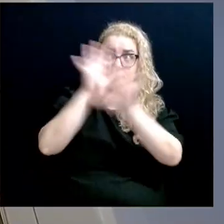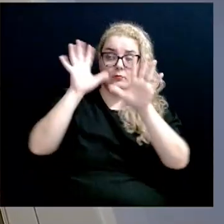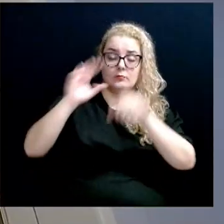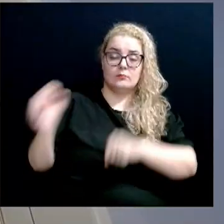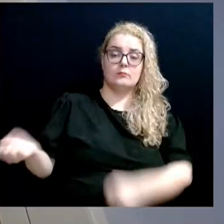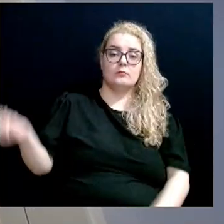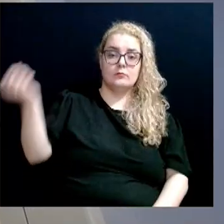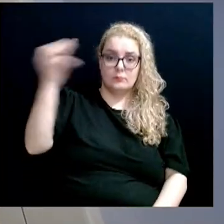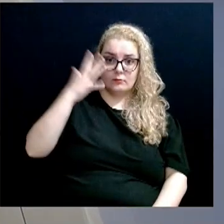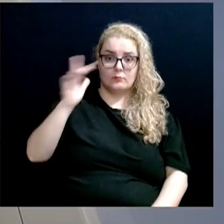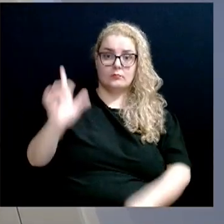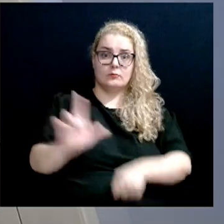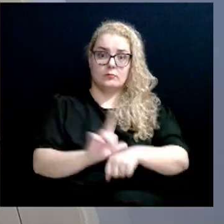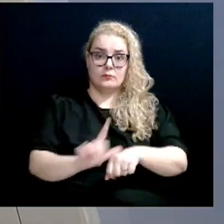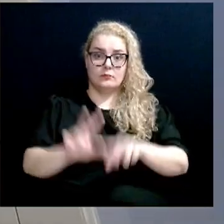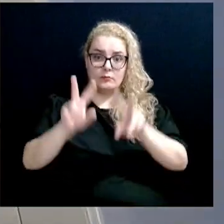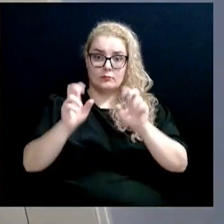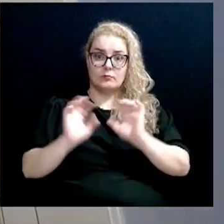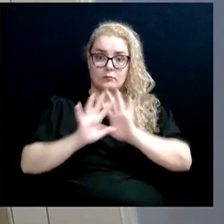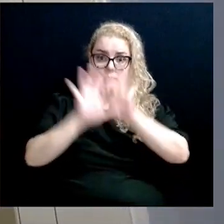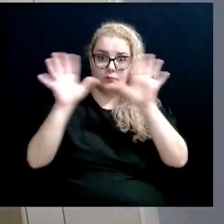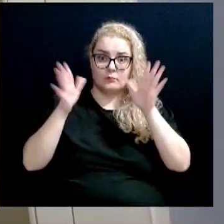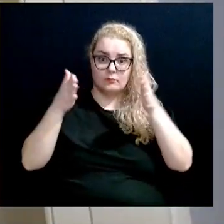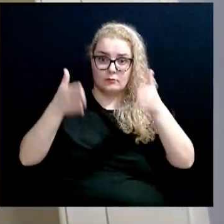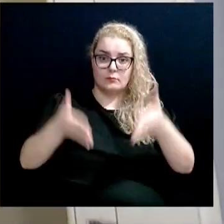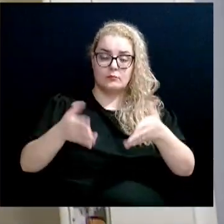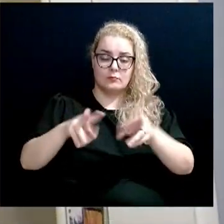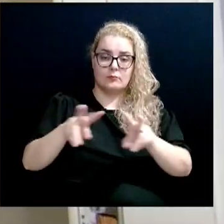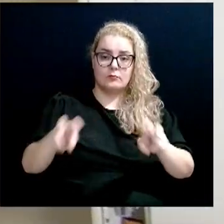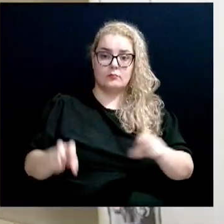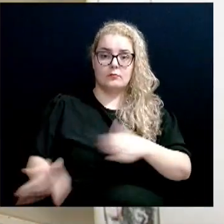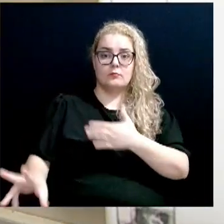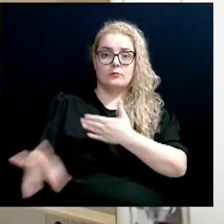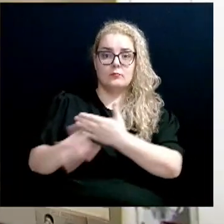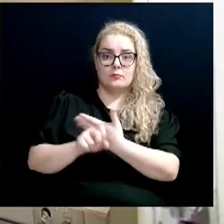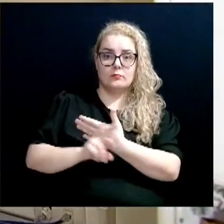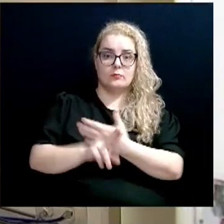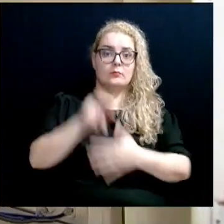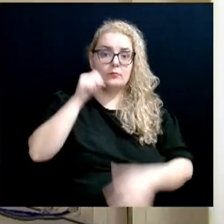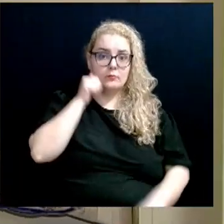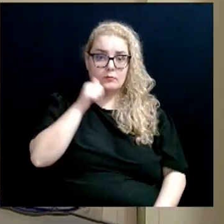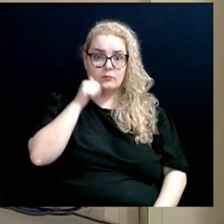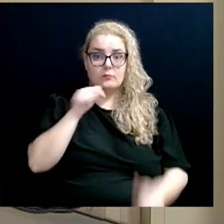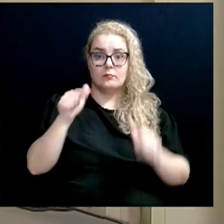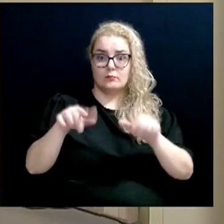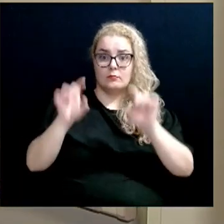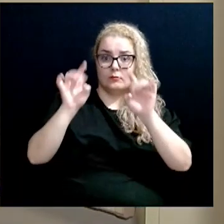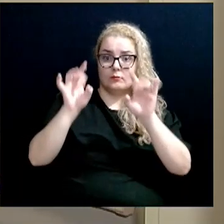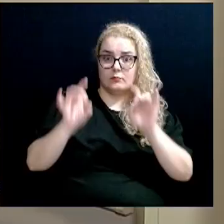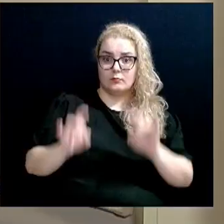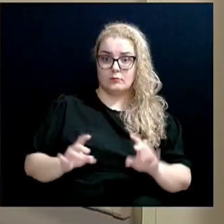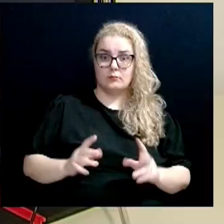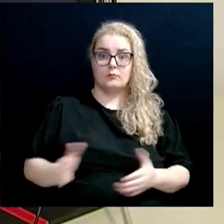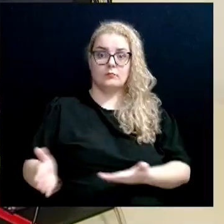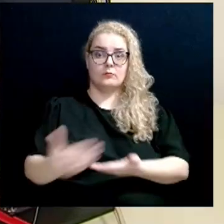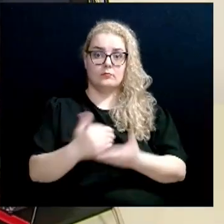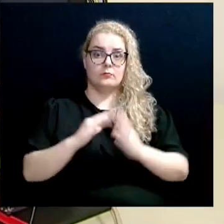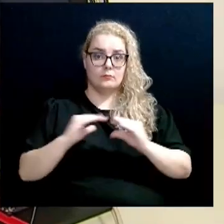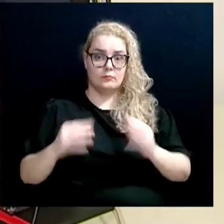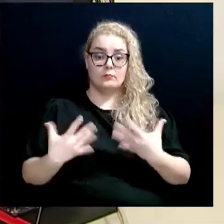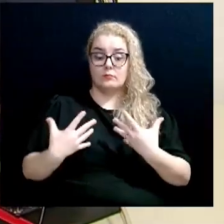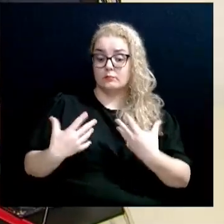e instituiu também a Ouvidoria da Mulher, canal especializado de acolhimento, recebimento,